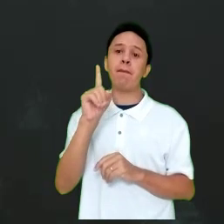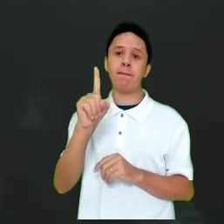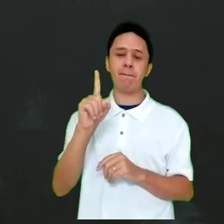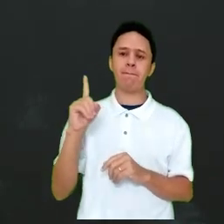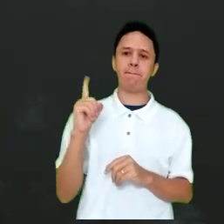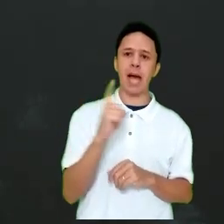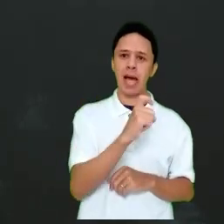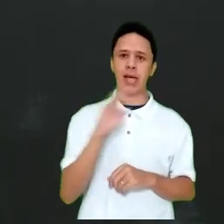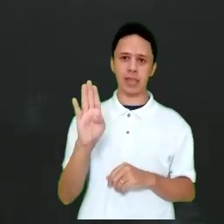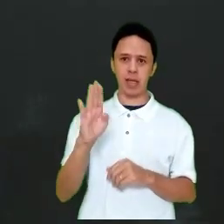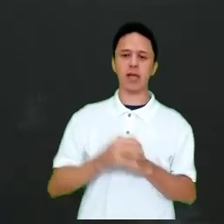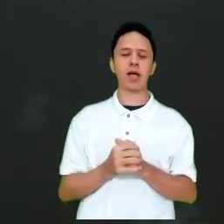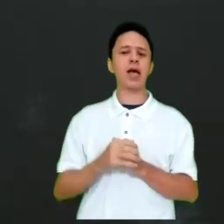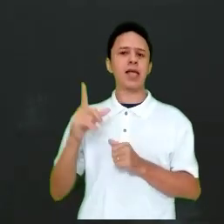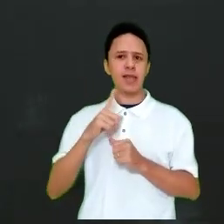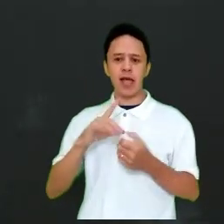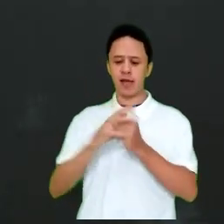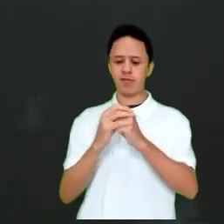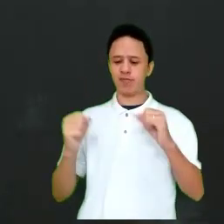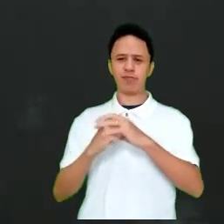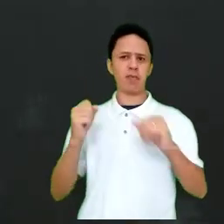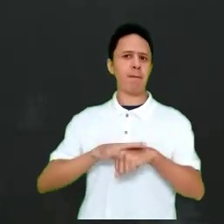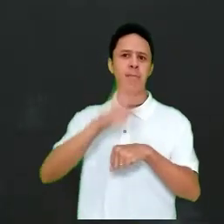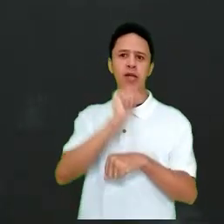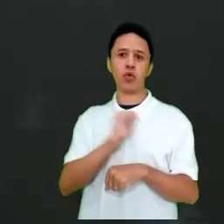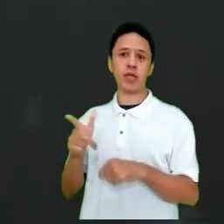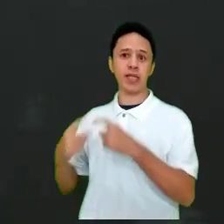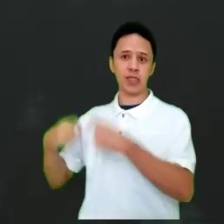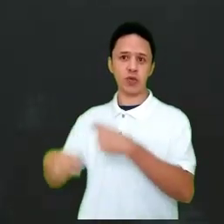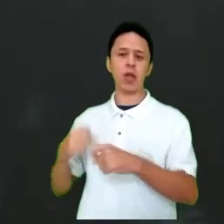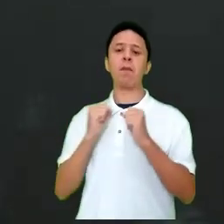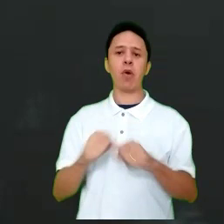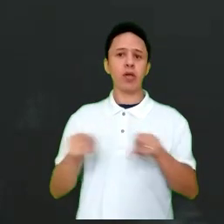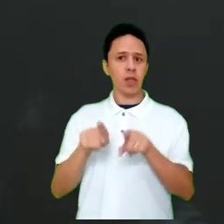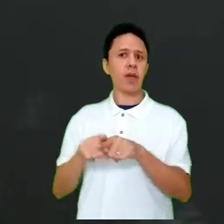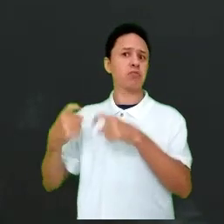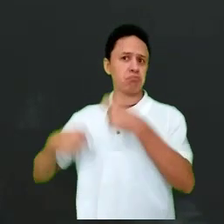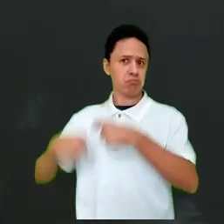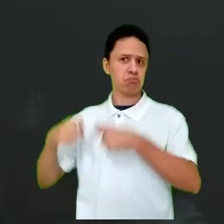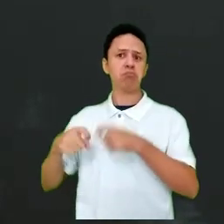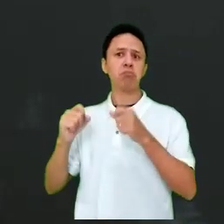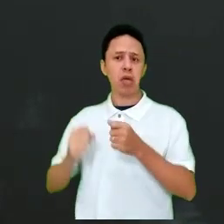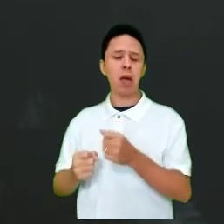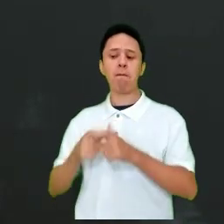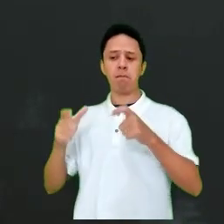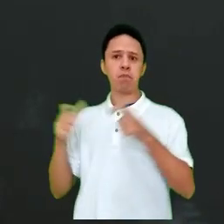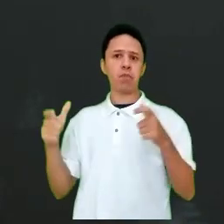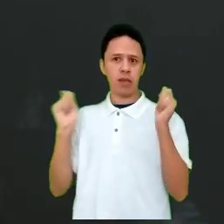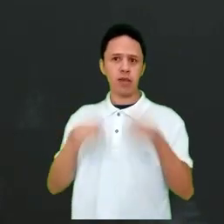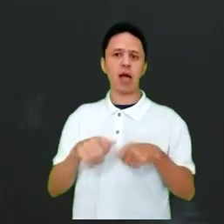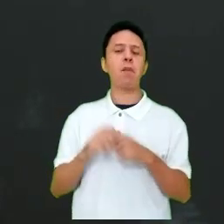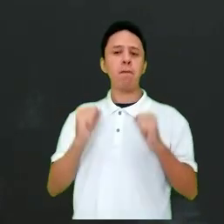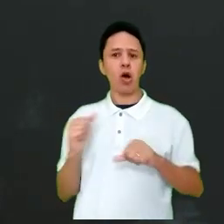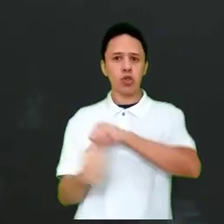que tradicionalmente faz mais reprodução assexuada do que sexuada, eles podem também fazer reprodução sexuada.